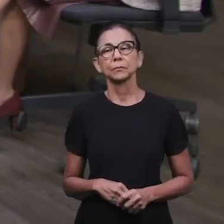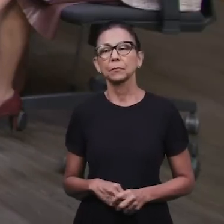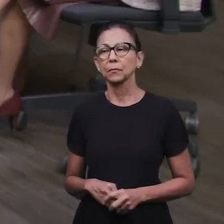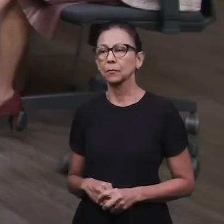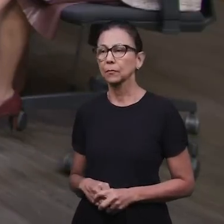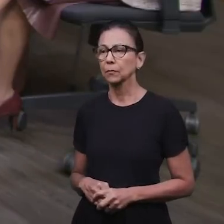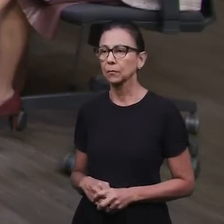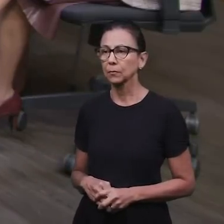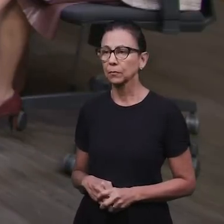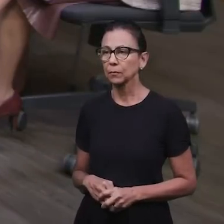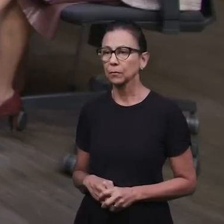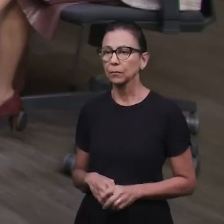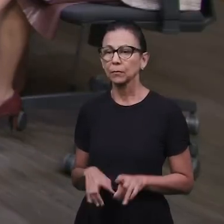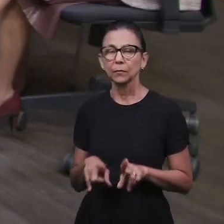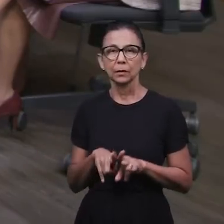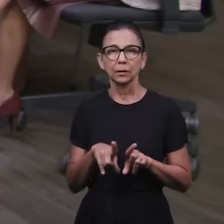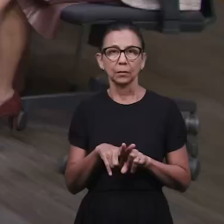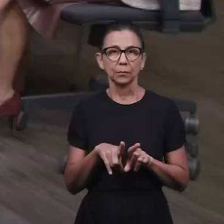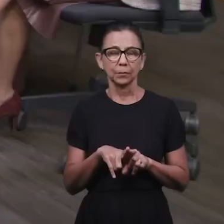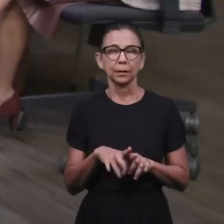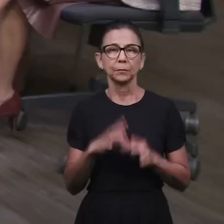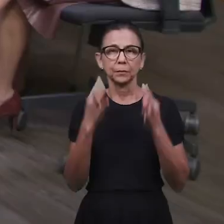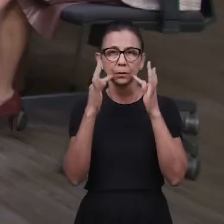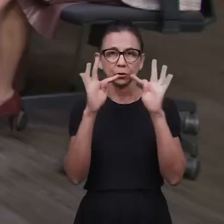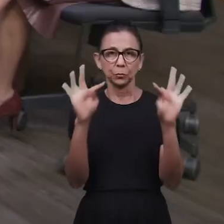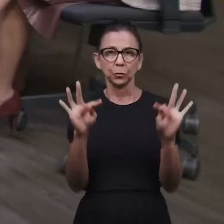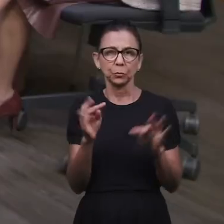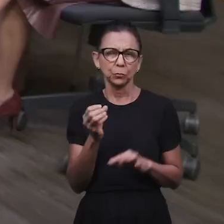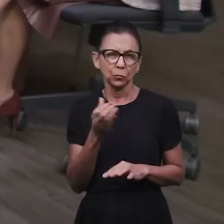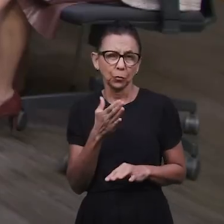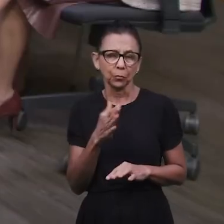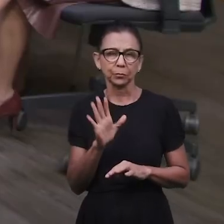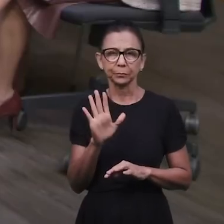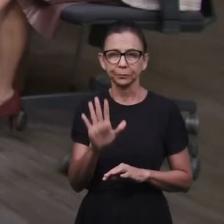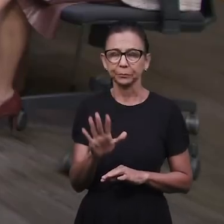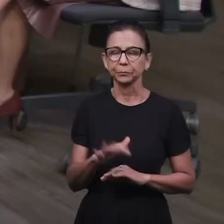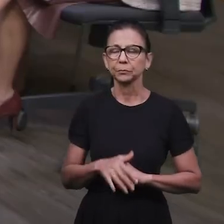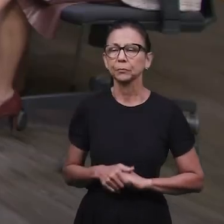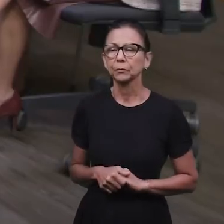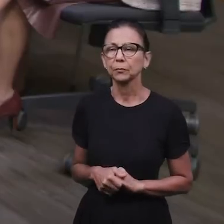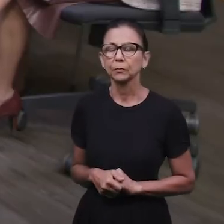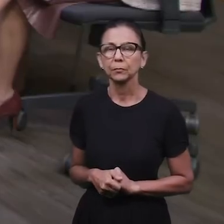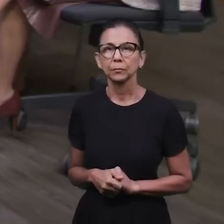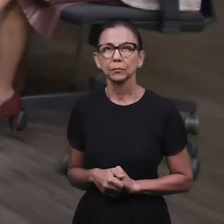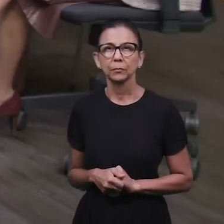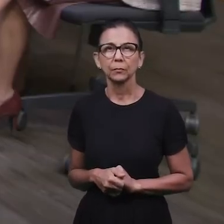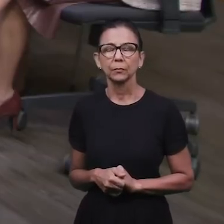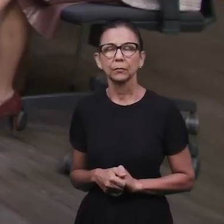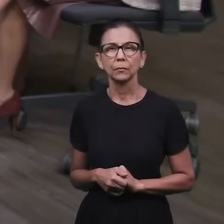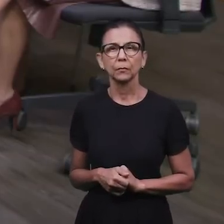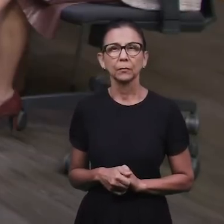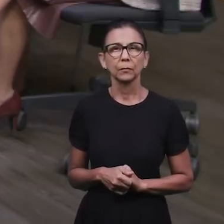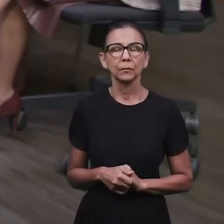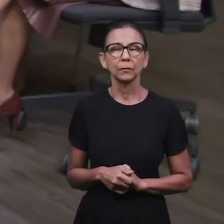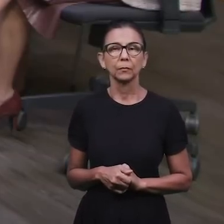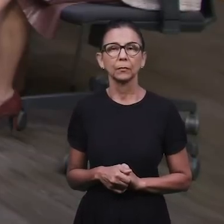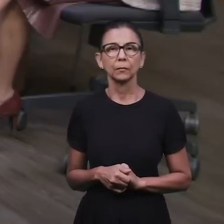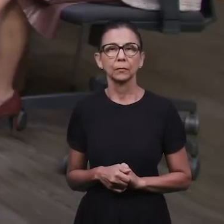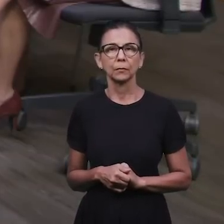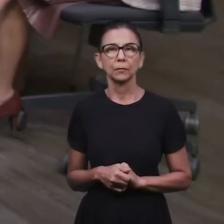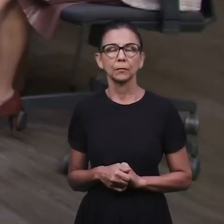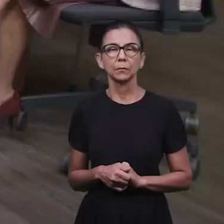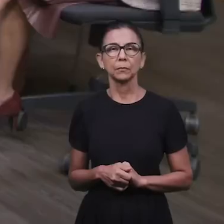eu repito aquilo que eu acabei de falar, o Espírito Santo é quem faz, é que baliza, que é o fiel da balança. Ele é que